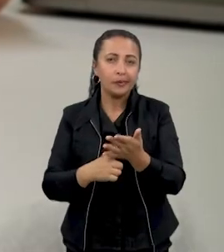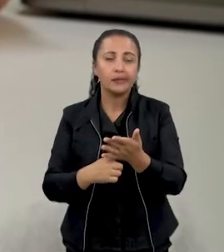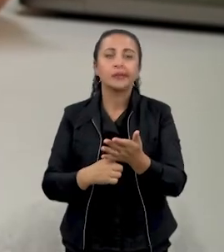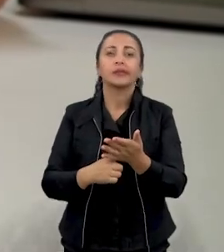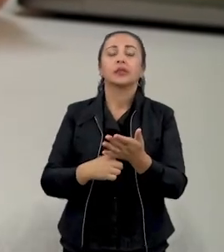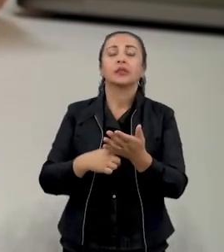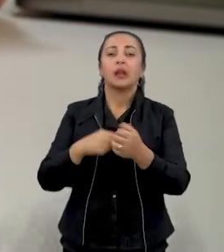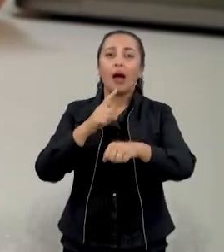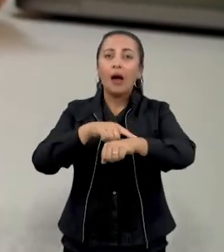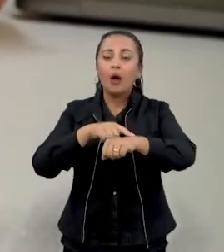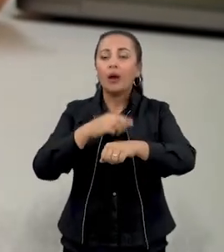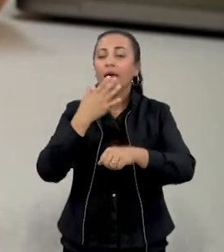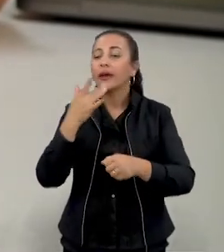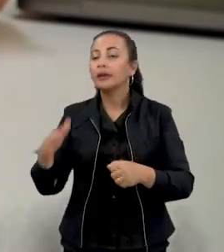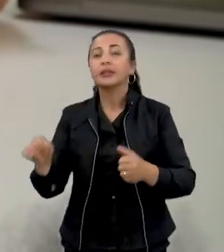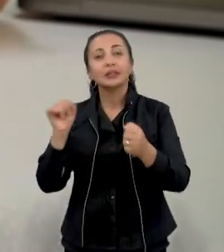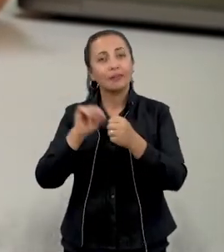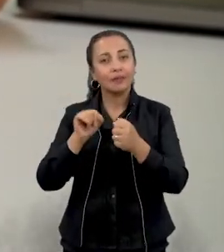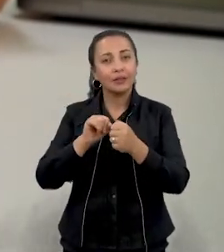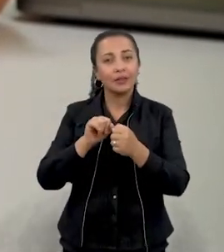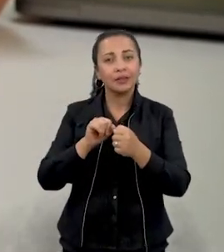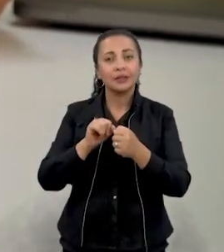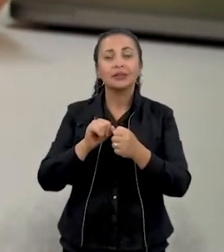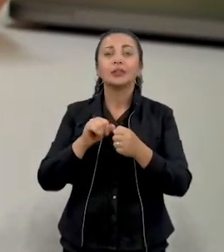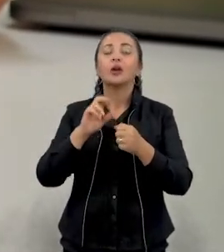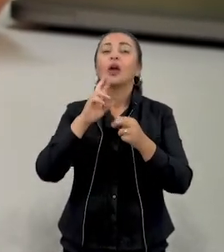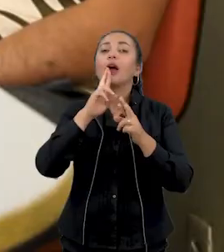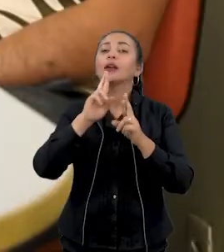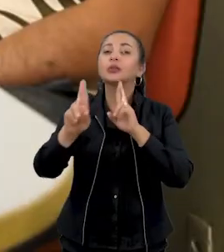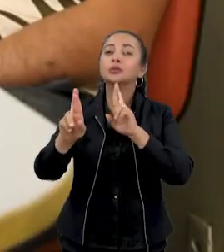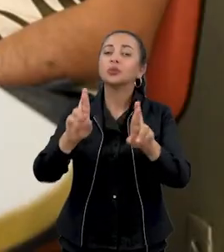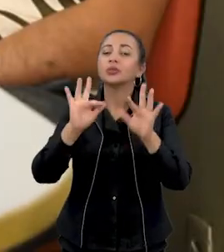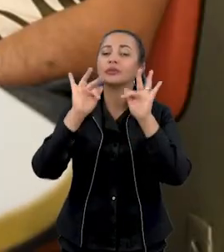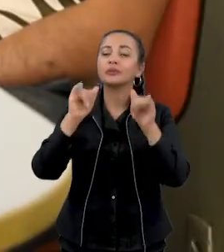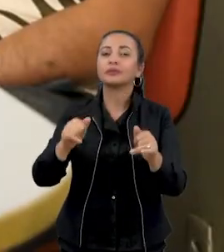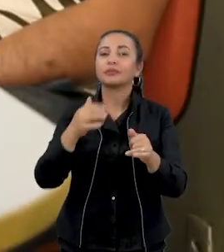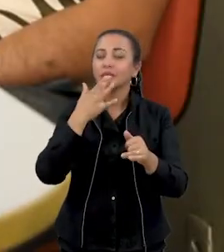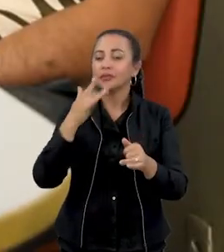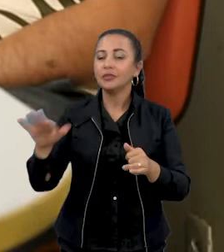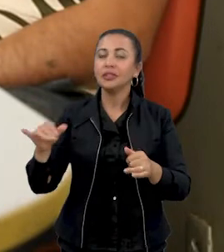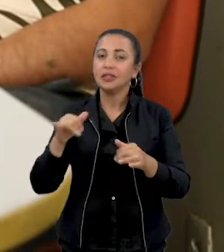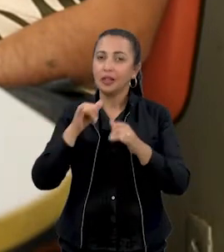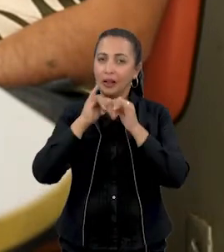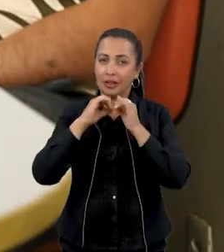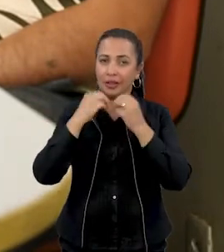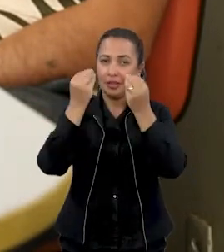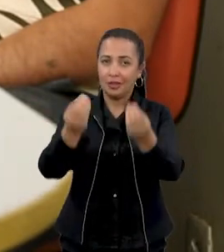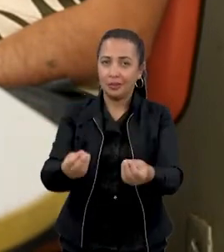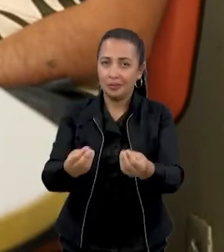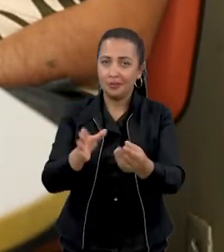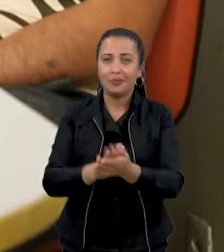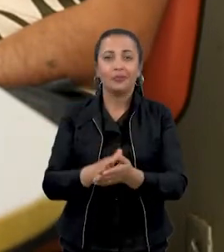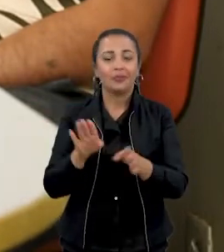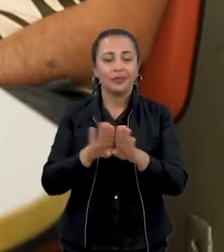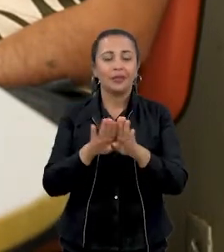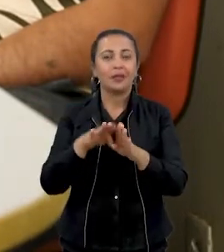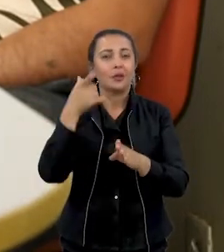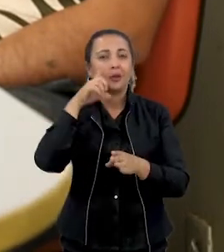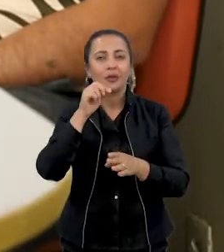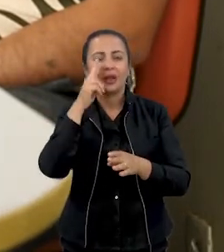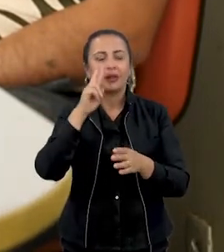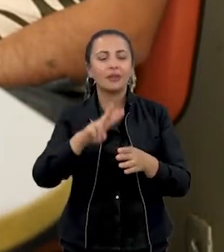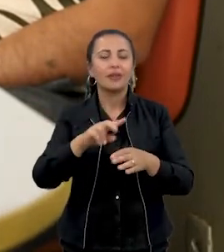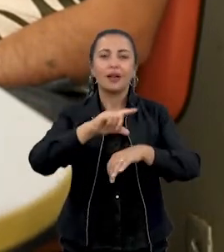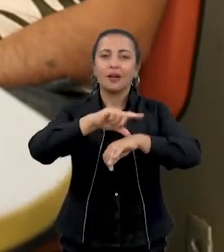horário que a criança realizou a atividade e o feedback que a criança deu após concluir. E ele também consegue ver o